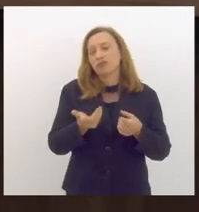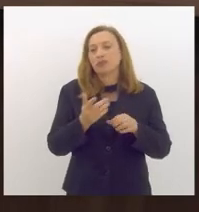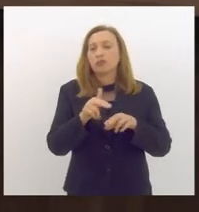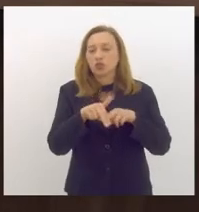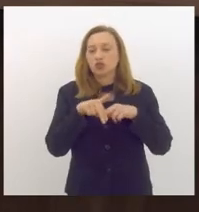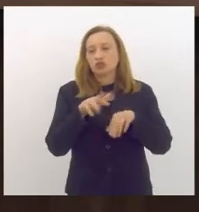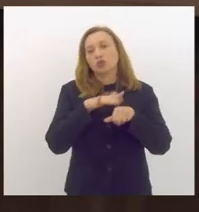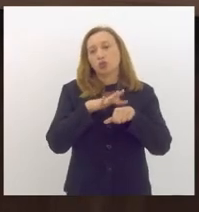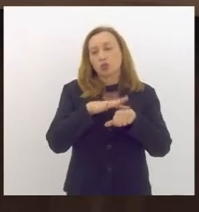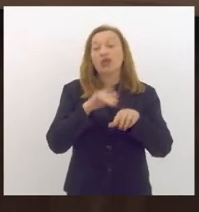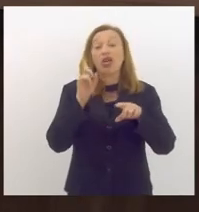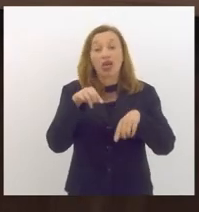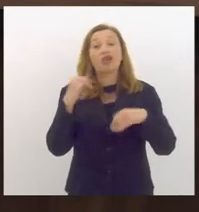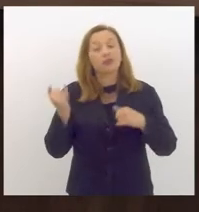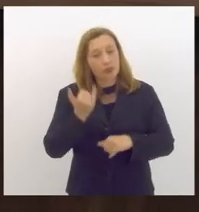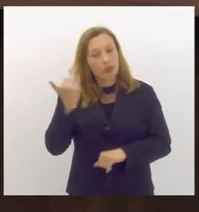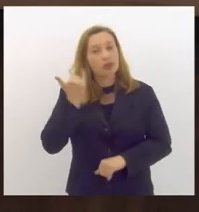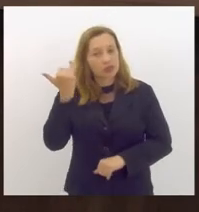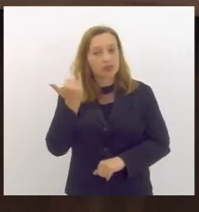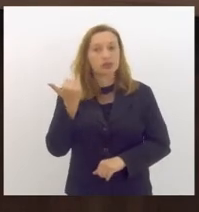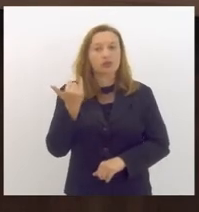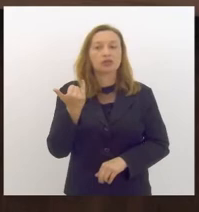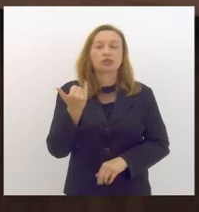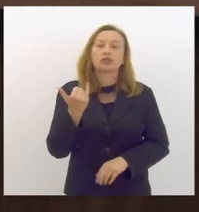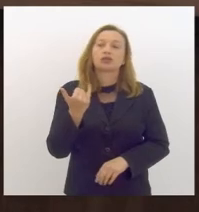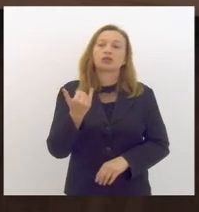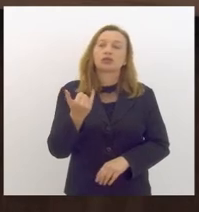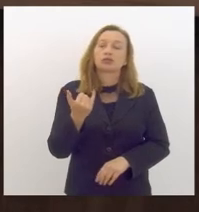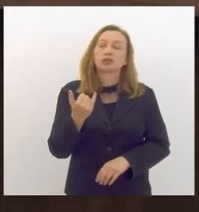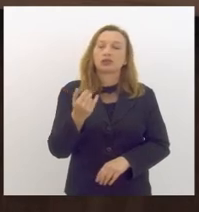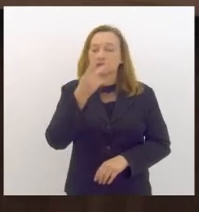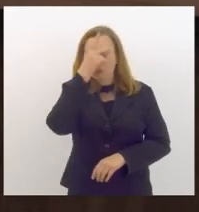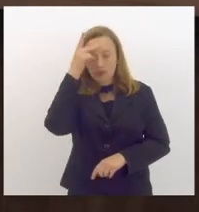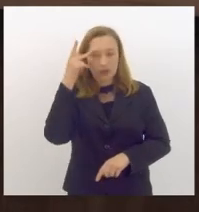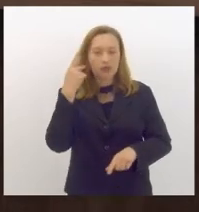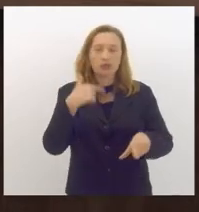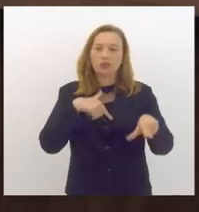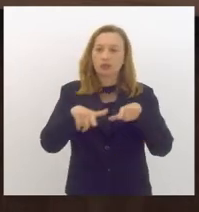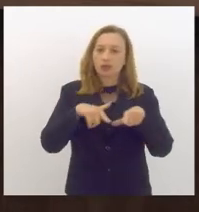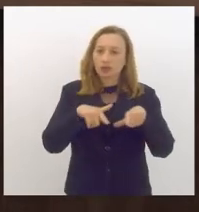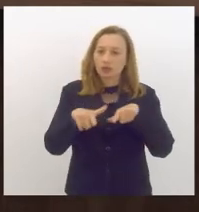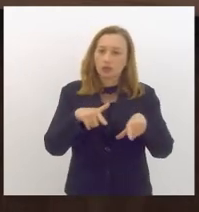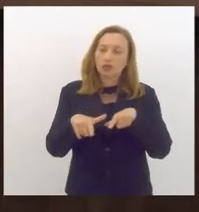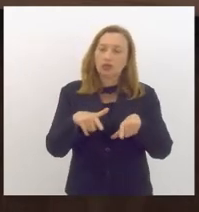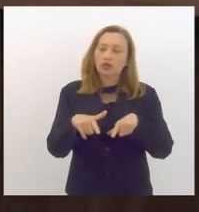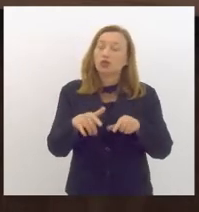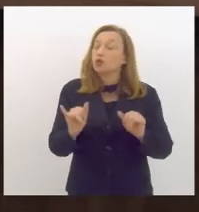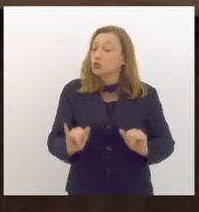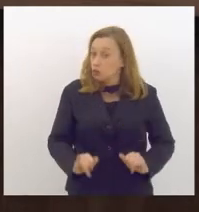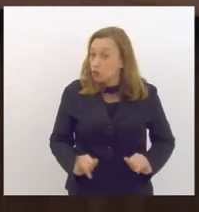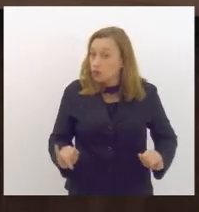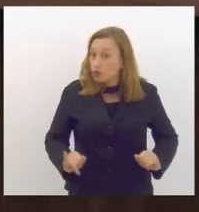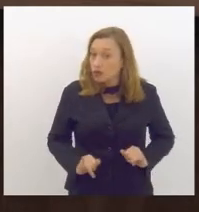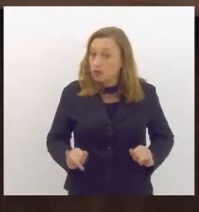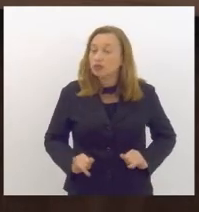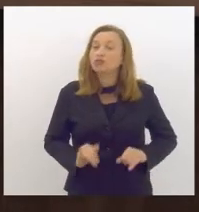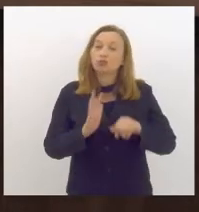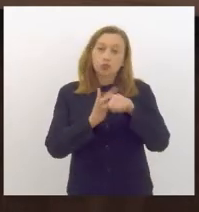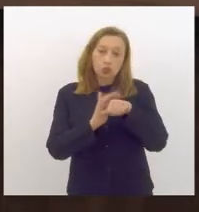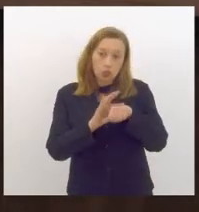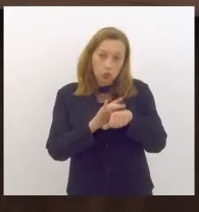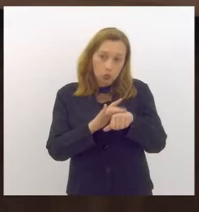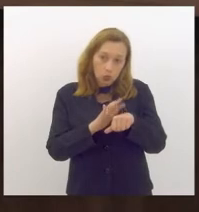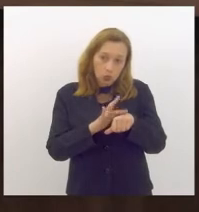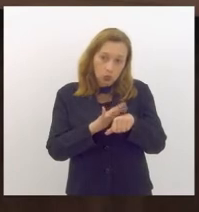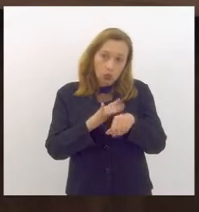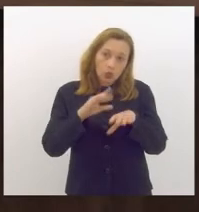isso, é muito importante garantir às trabalhadoras que estão sofrendo dessa doença em